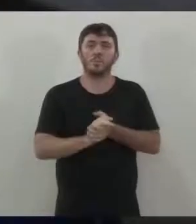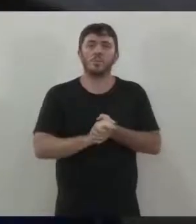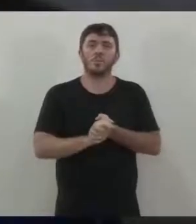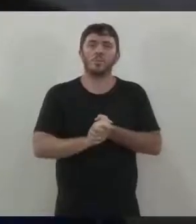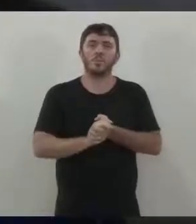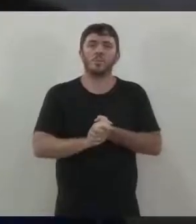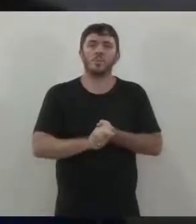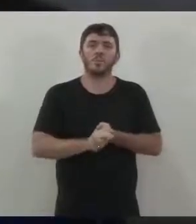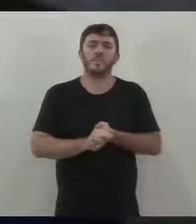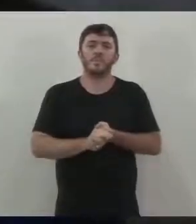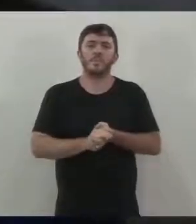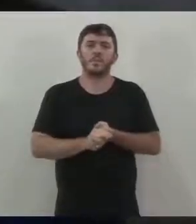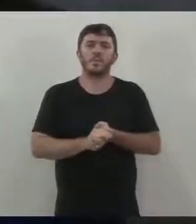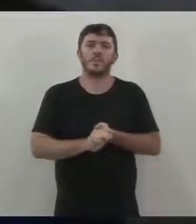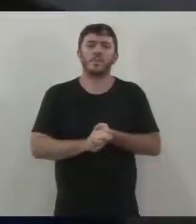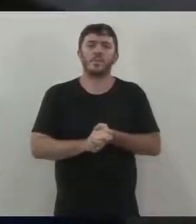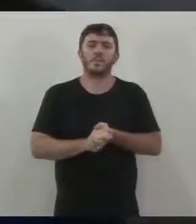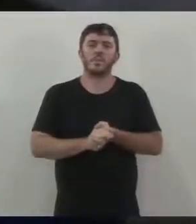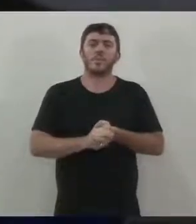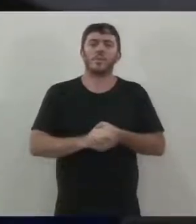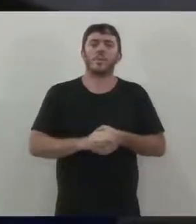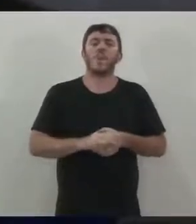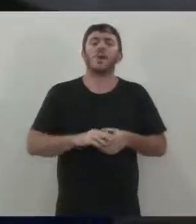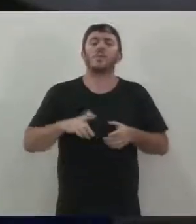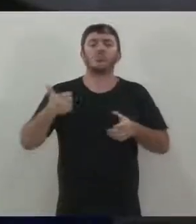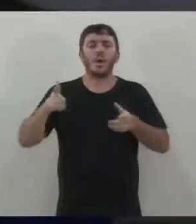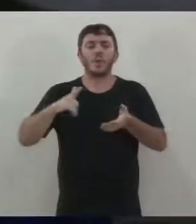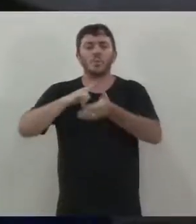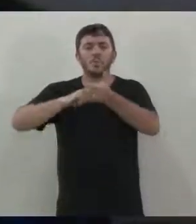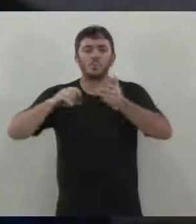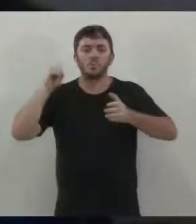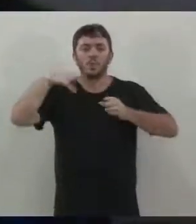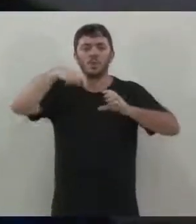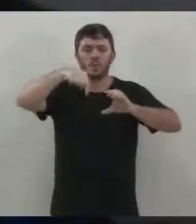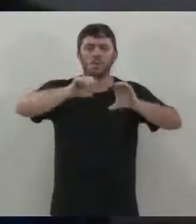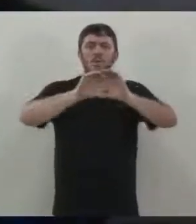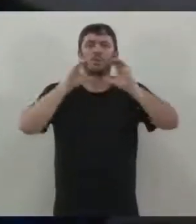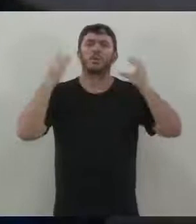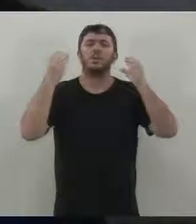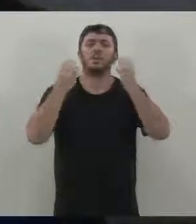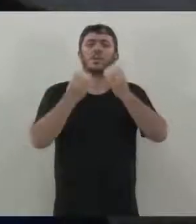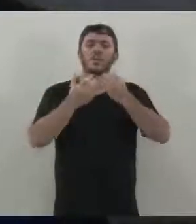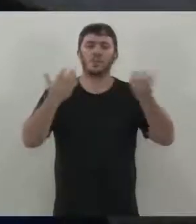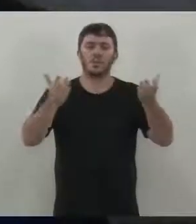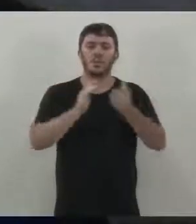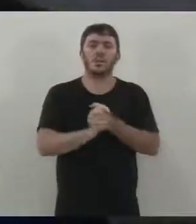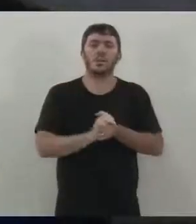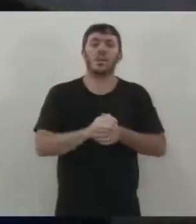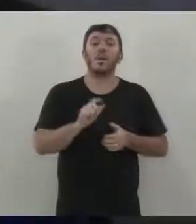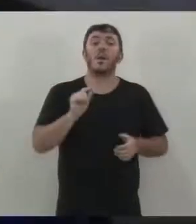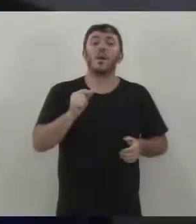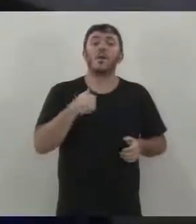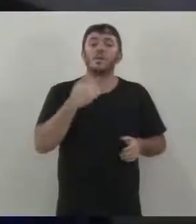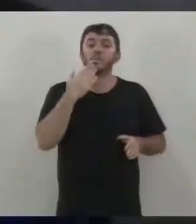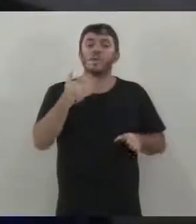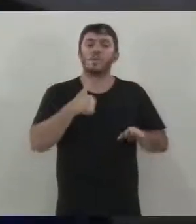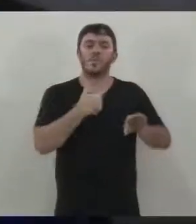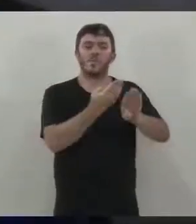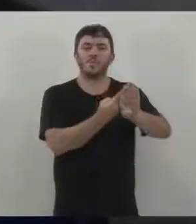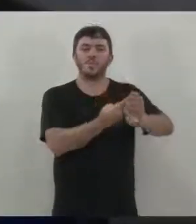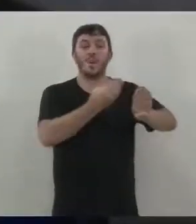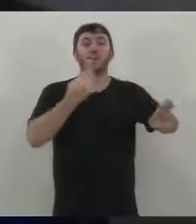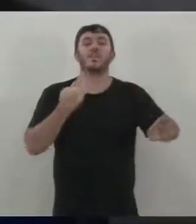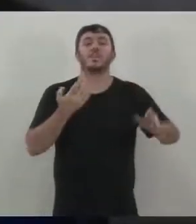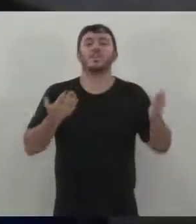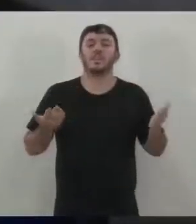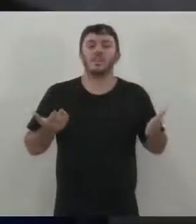que eu entendi aí do documento que ele enviou à Câmara, nada mais é do que um pedido de afastamento meu, para